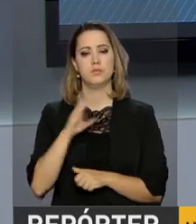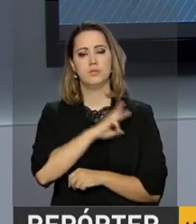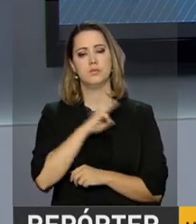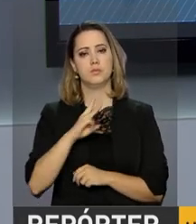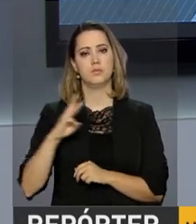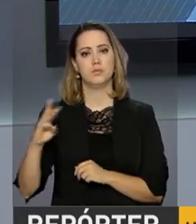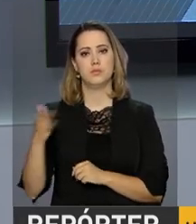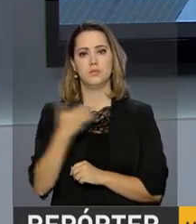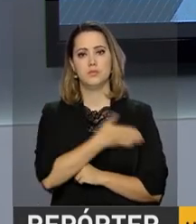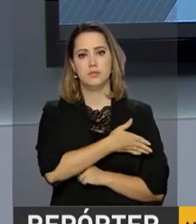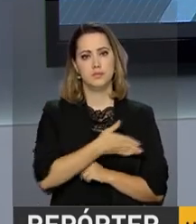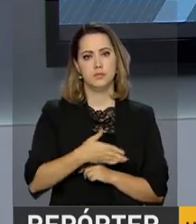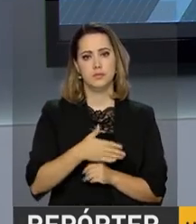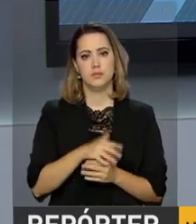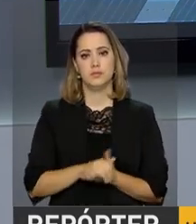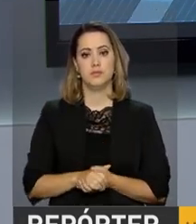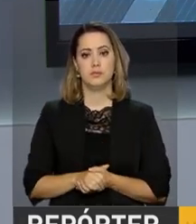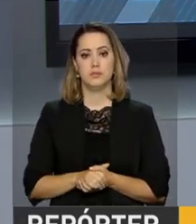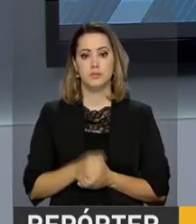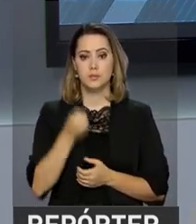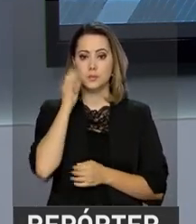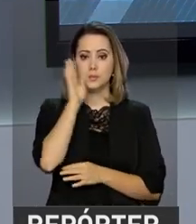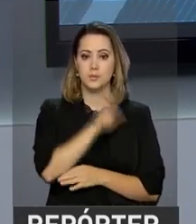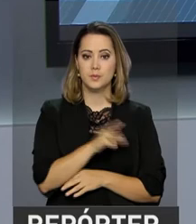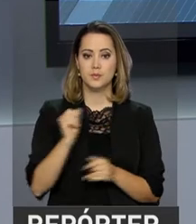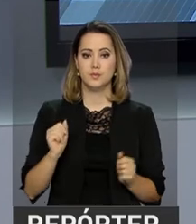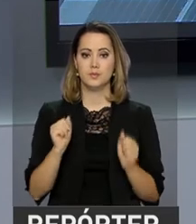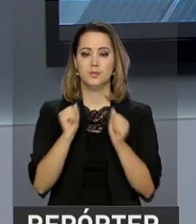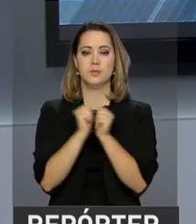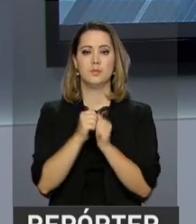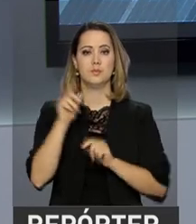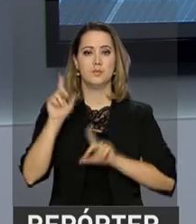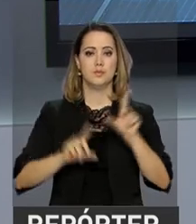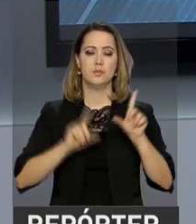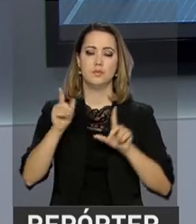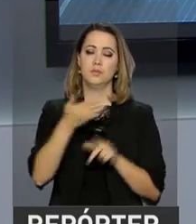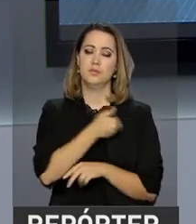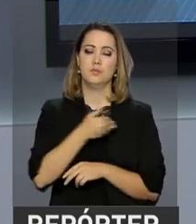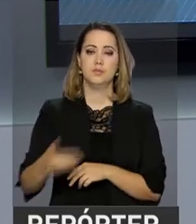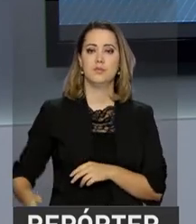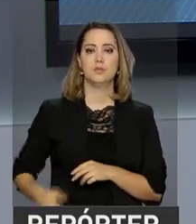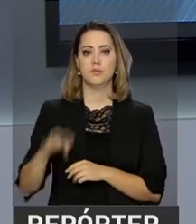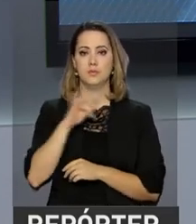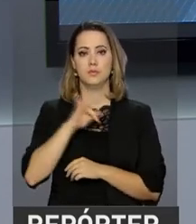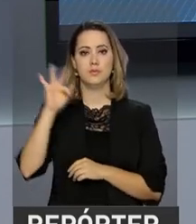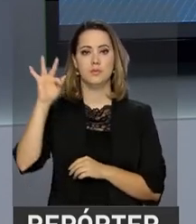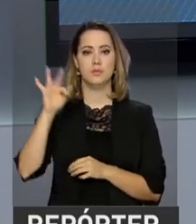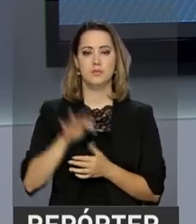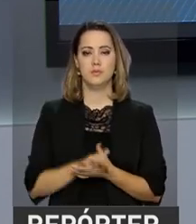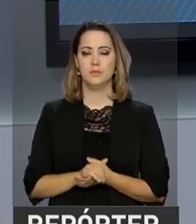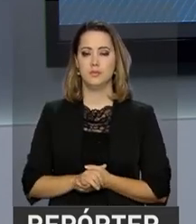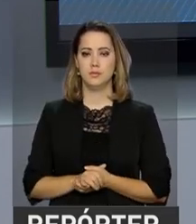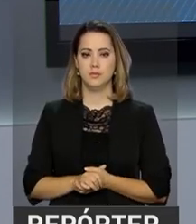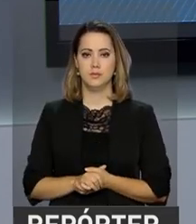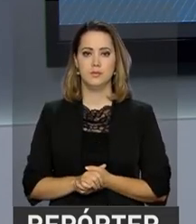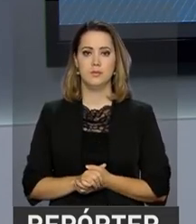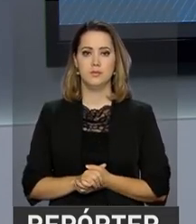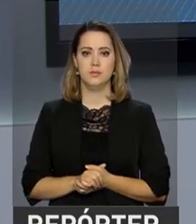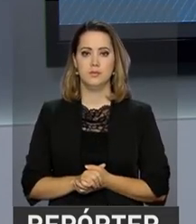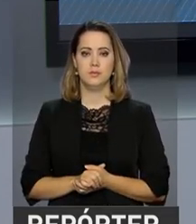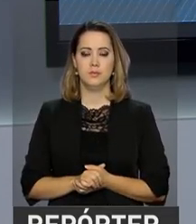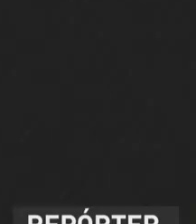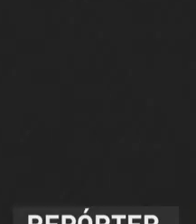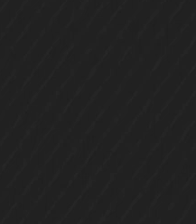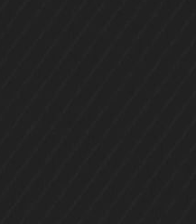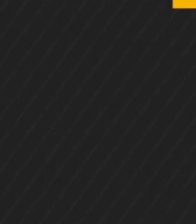está disponível na internet uma boa tarde pra você e continue com a gente aqui na nbr a tv do governo federal